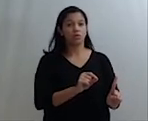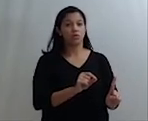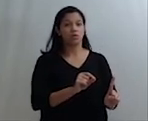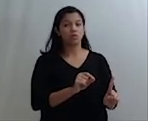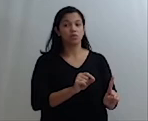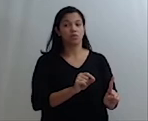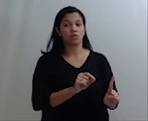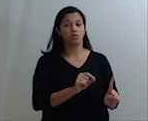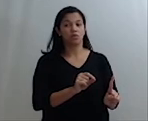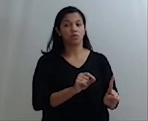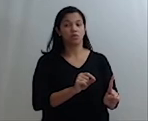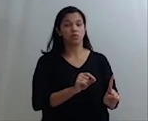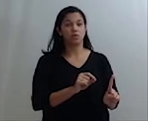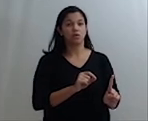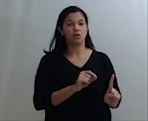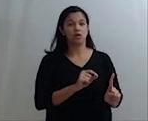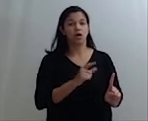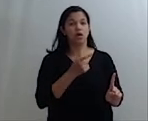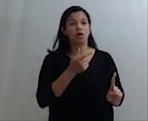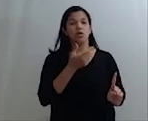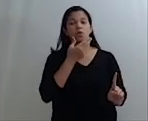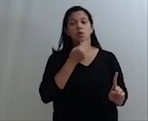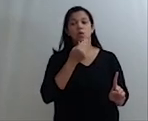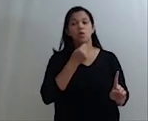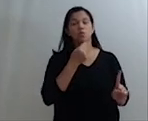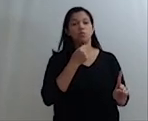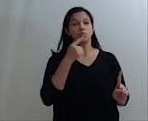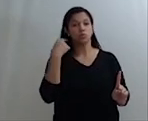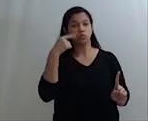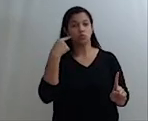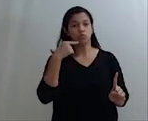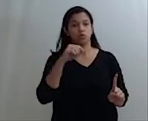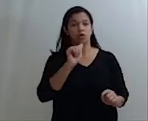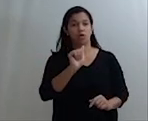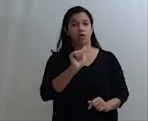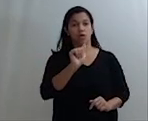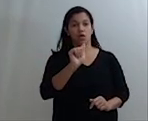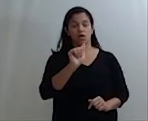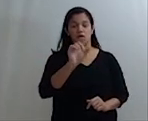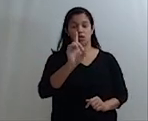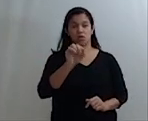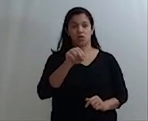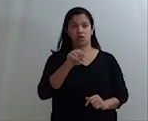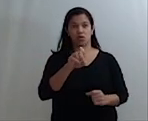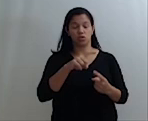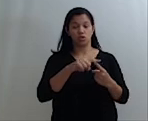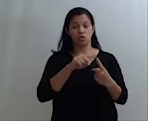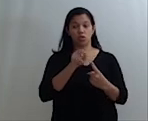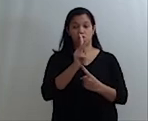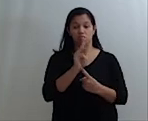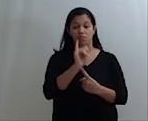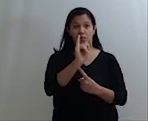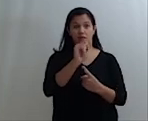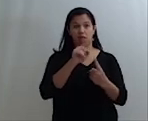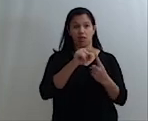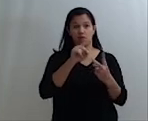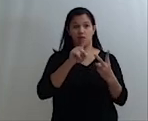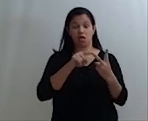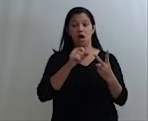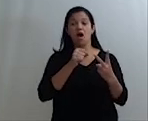drout adones os correus pai avô e outros outros